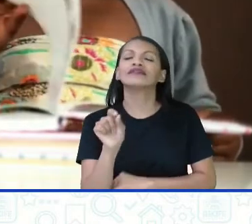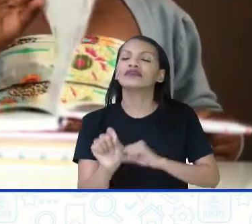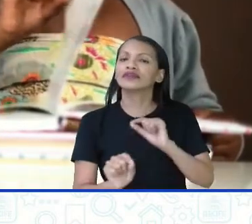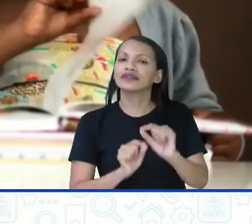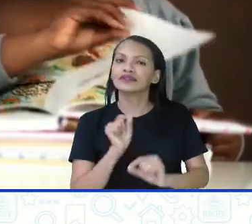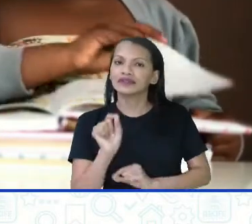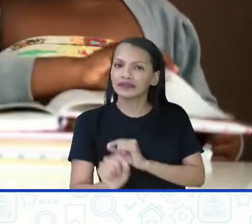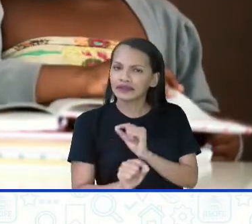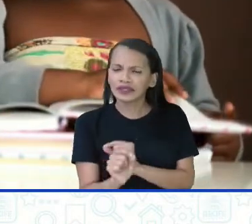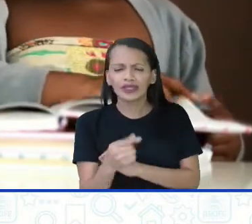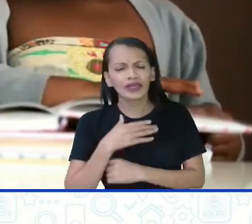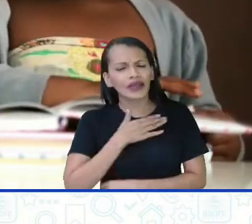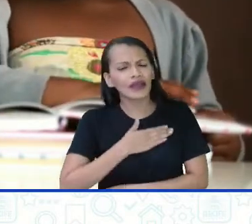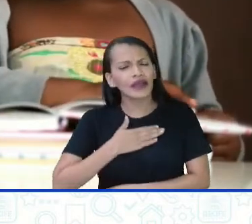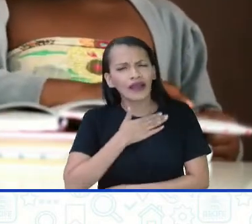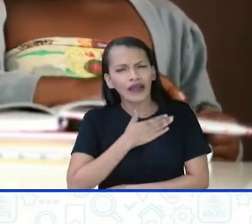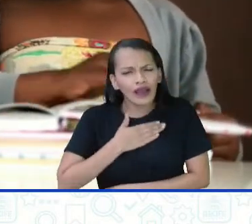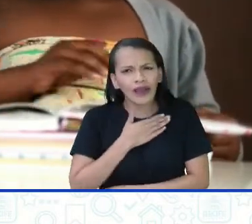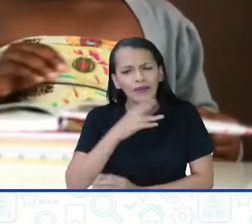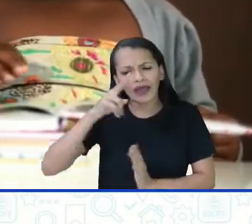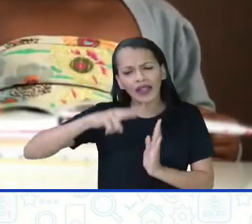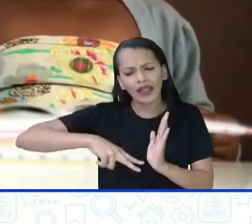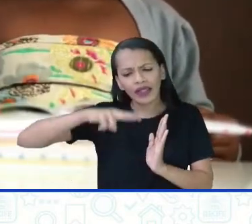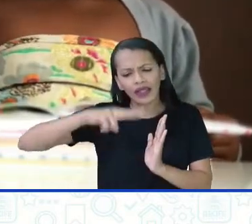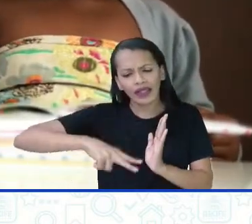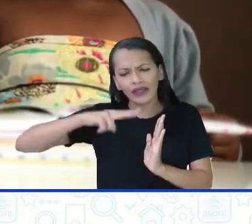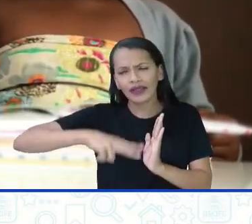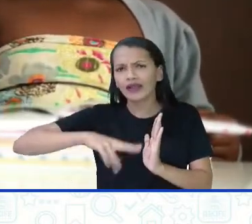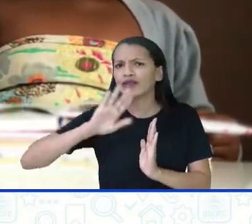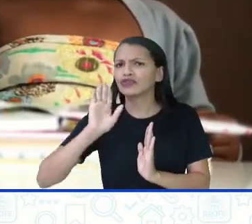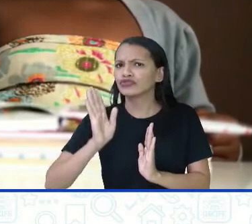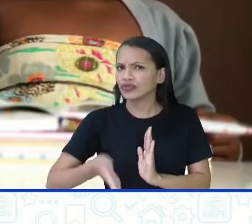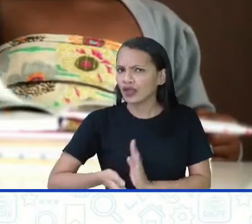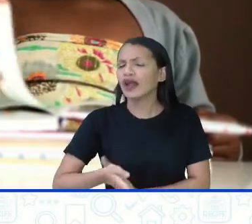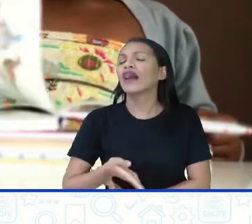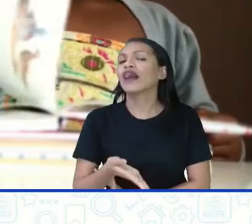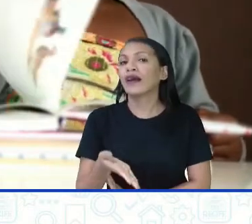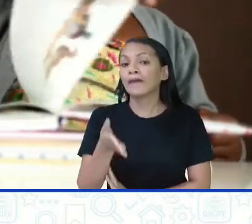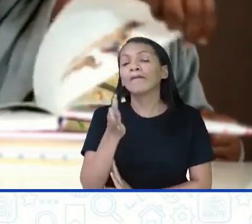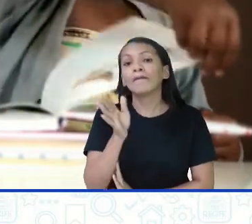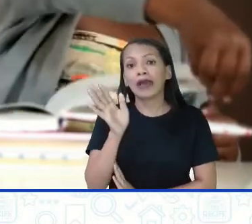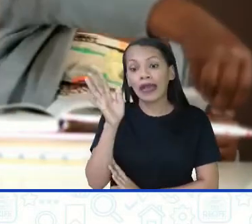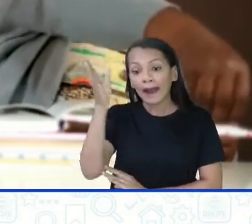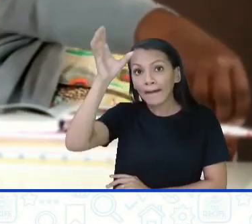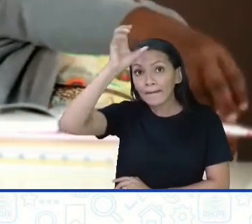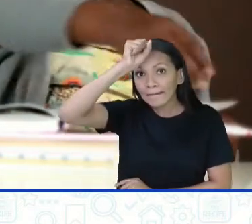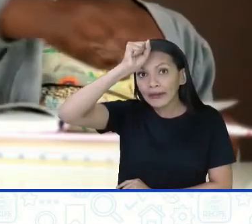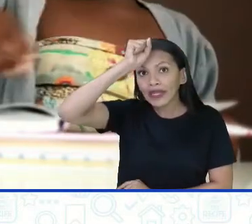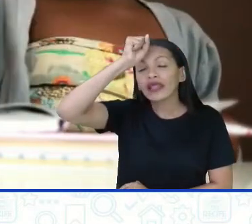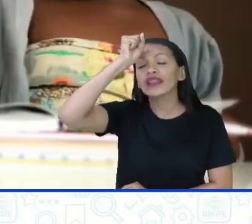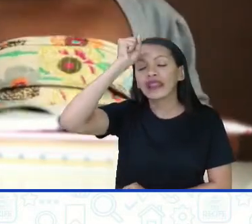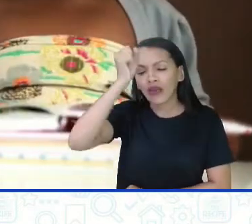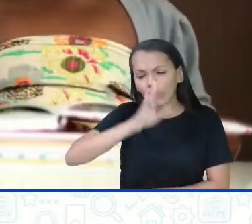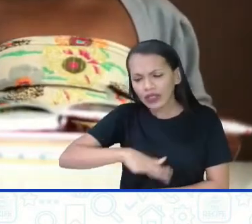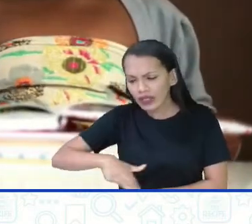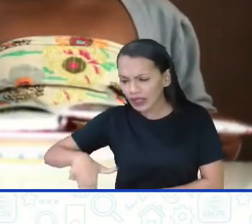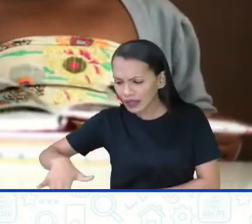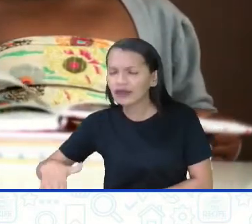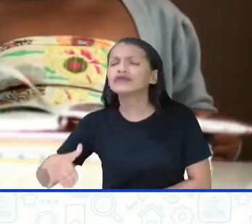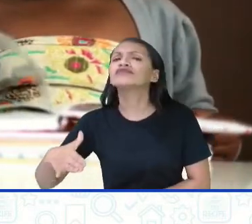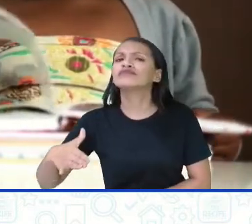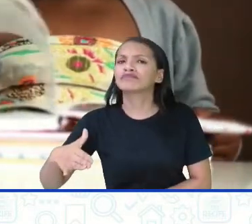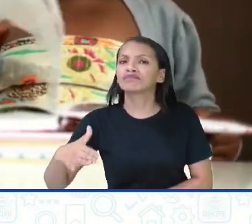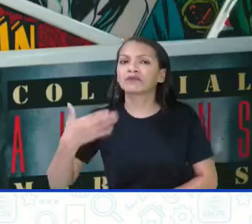que adora leitura. Ana lê desde que aprendeu, desde que foi alfabetizada, e ela tem esse hábito